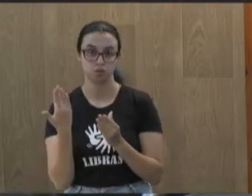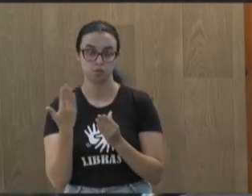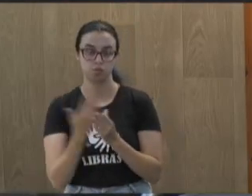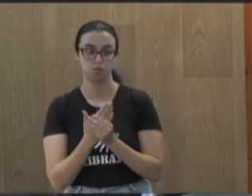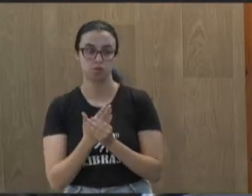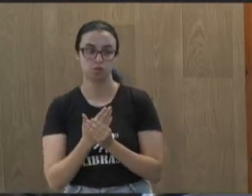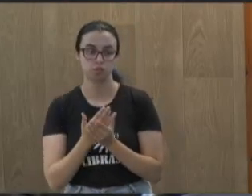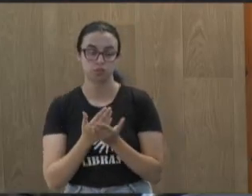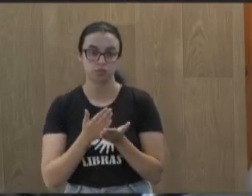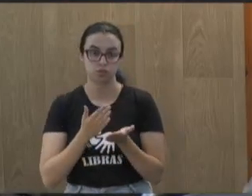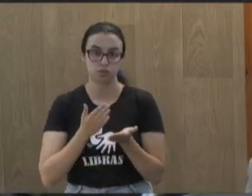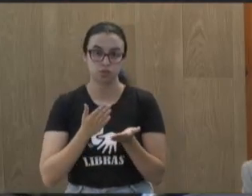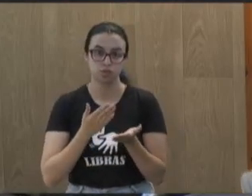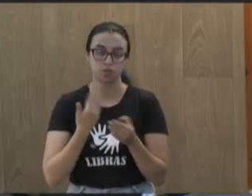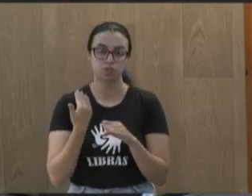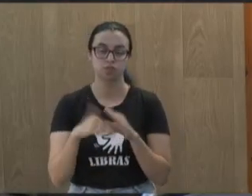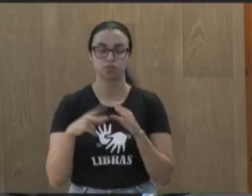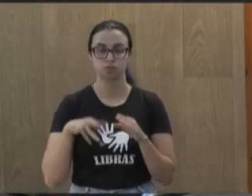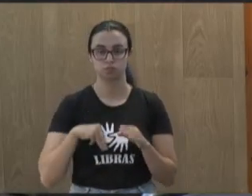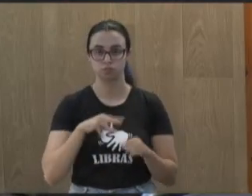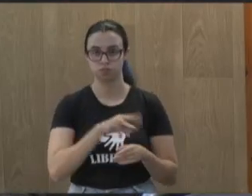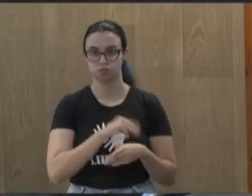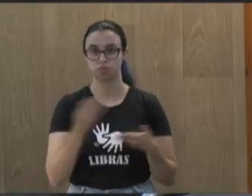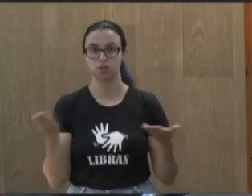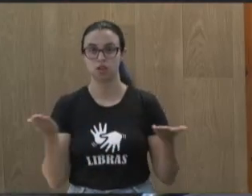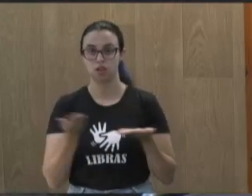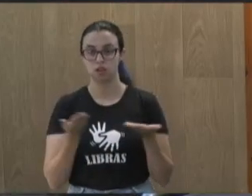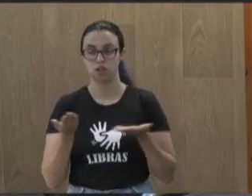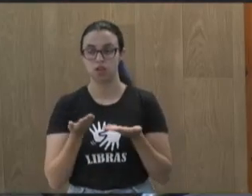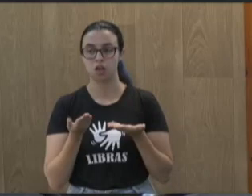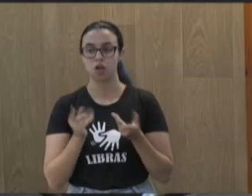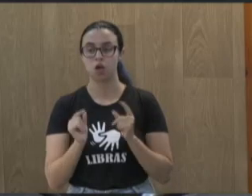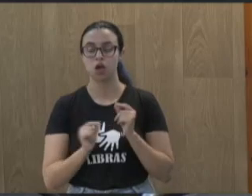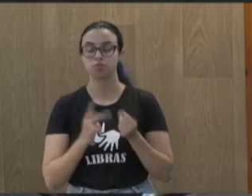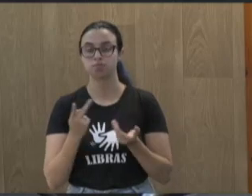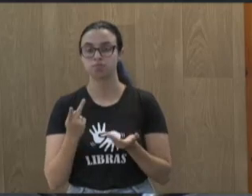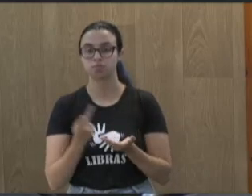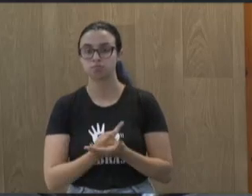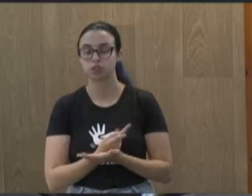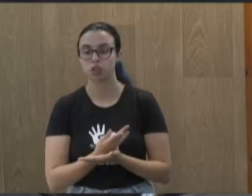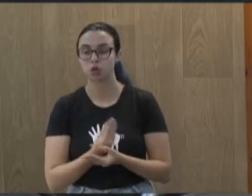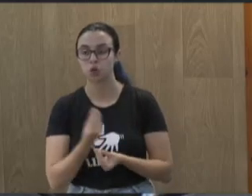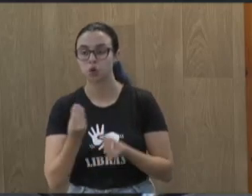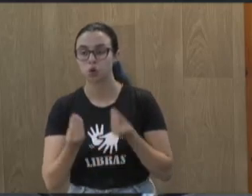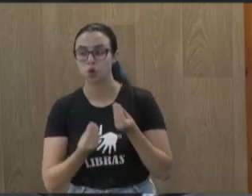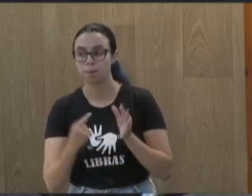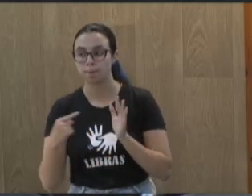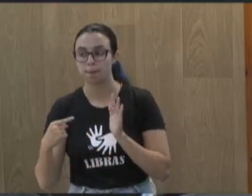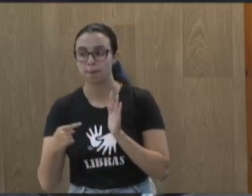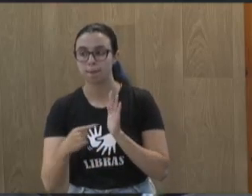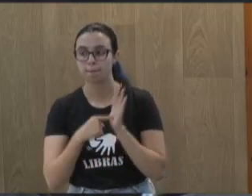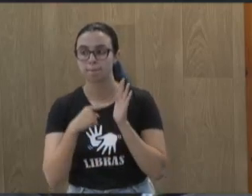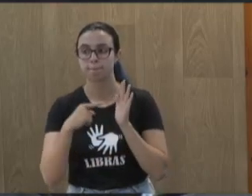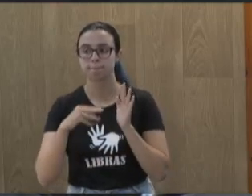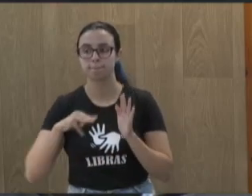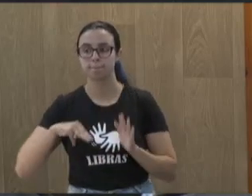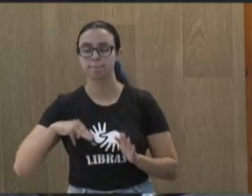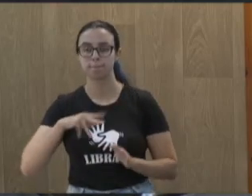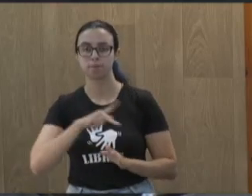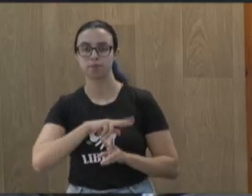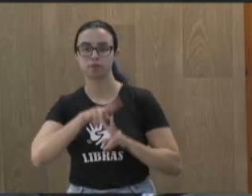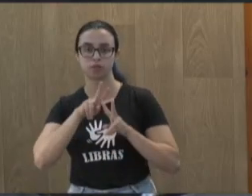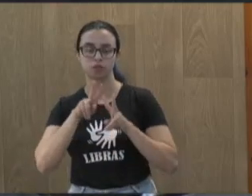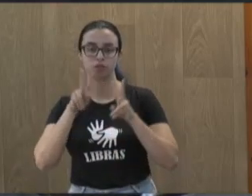Público e agora nos assusta a maneira que foi feita a denúncia no Ministério Público